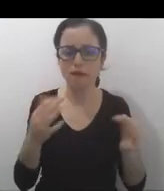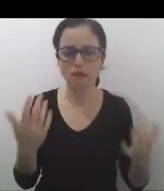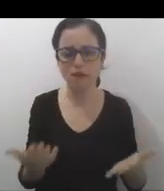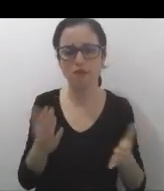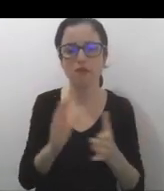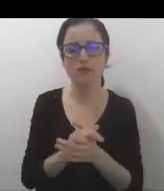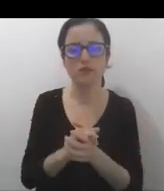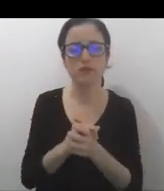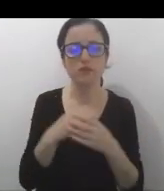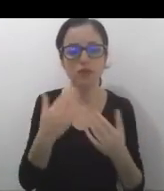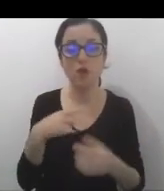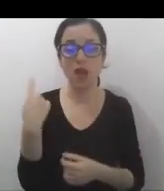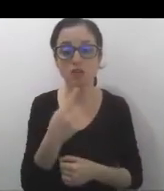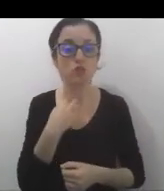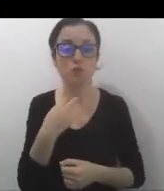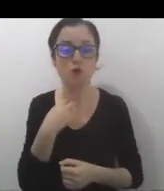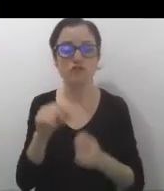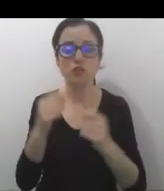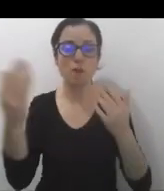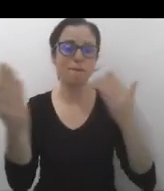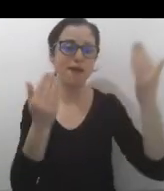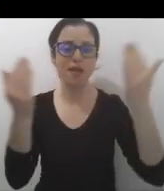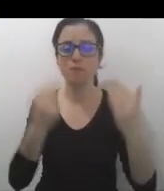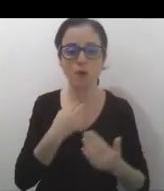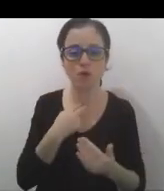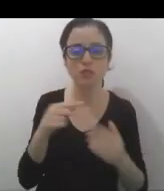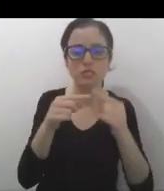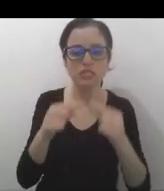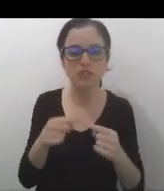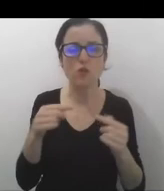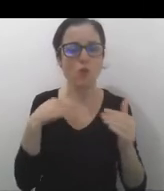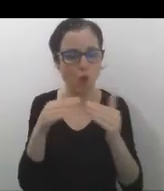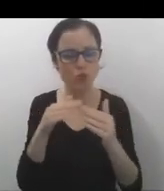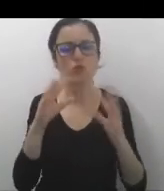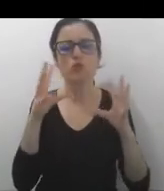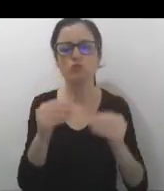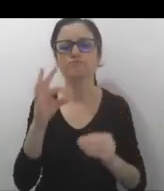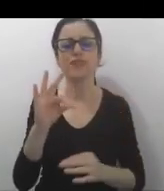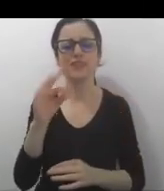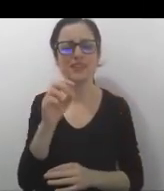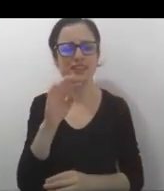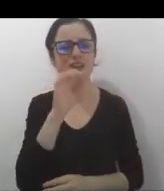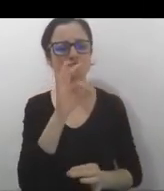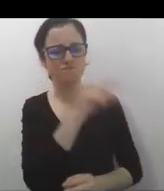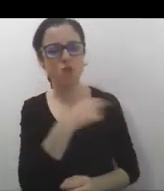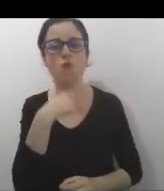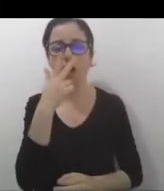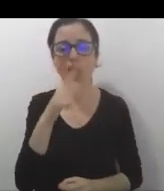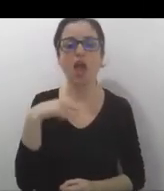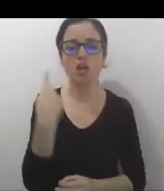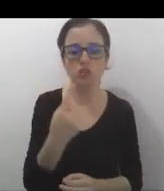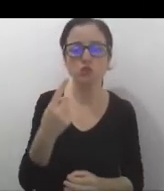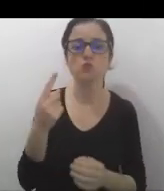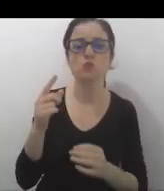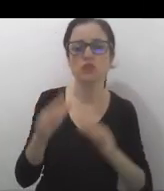gente ocupou talvez mais do que se podia prever em 1962 ou